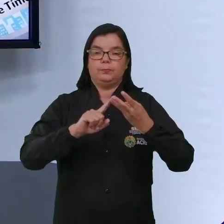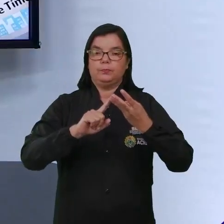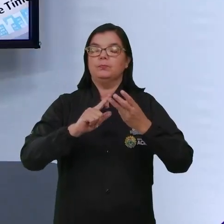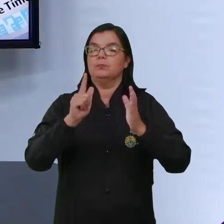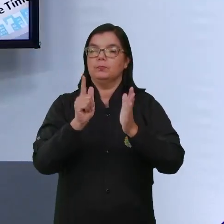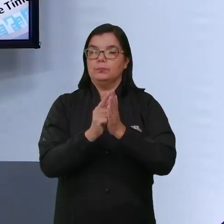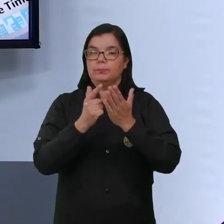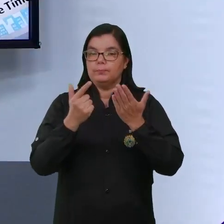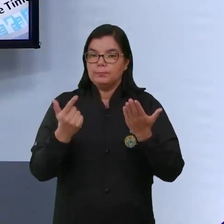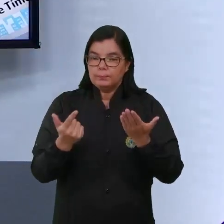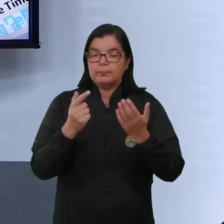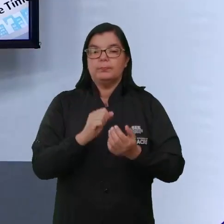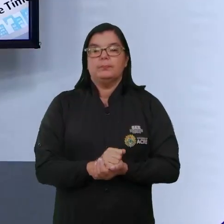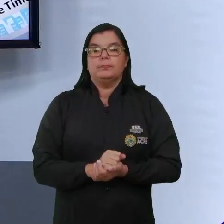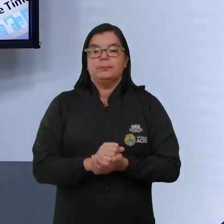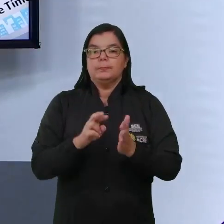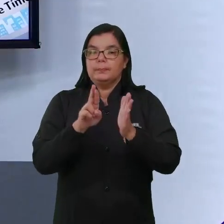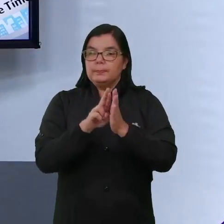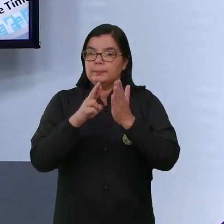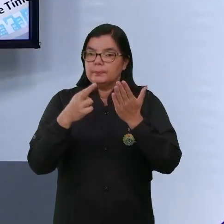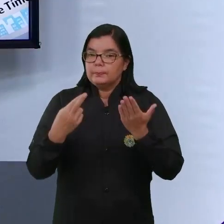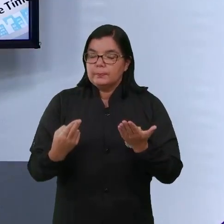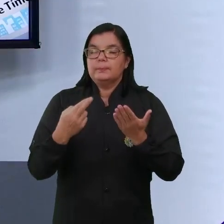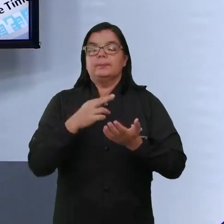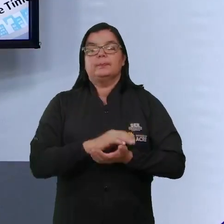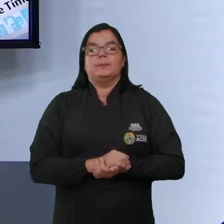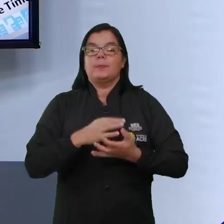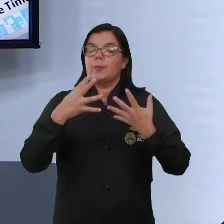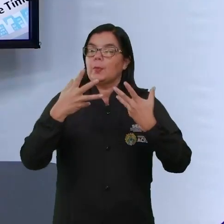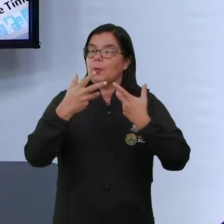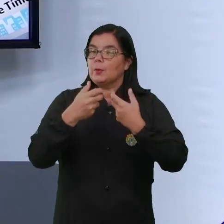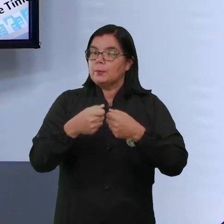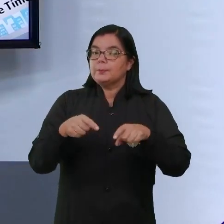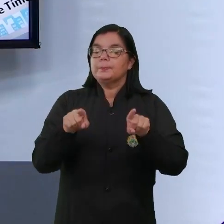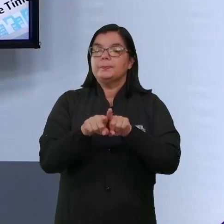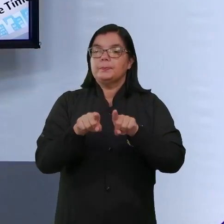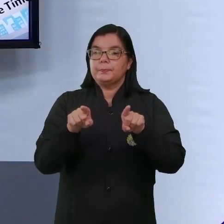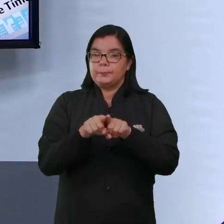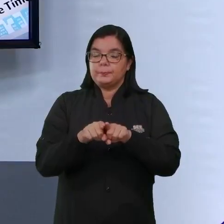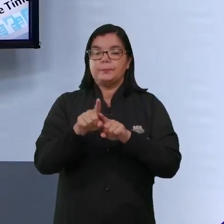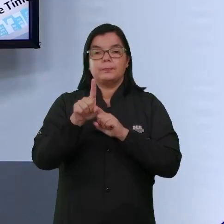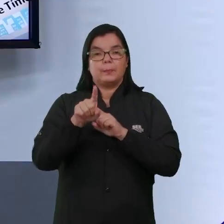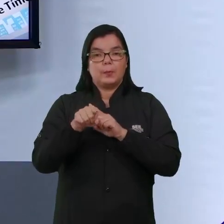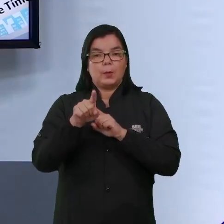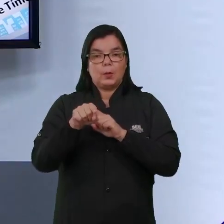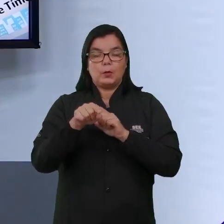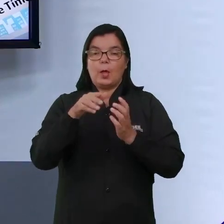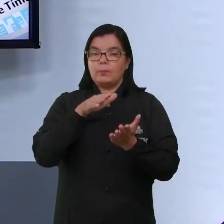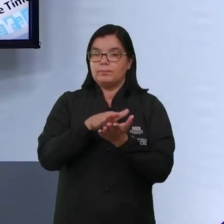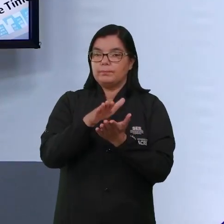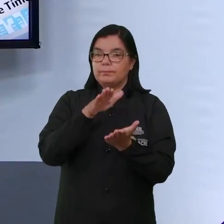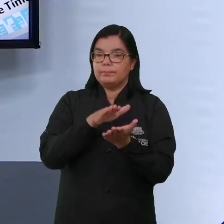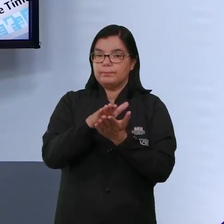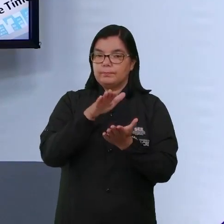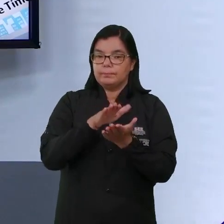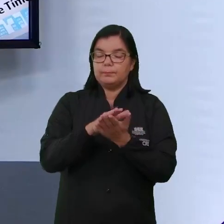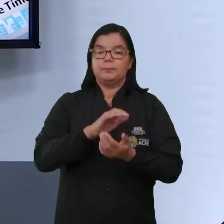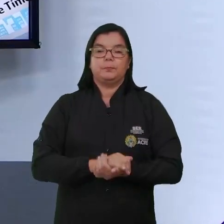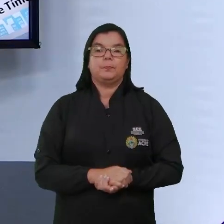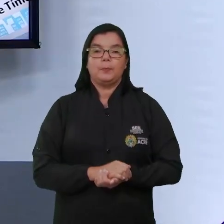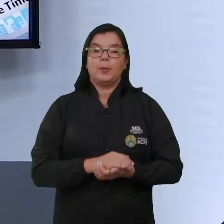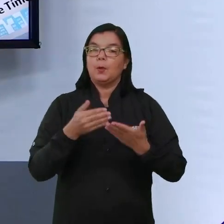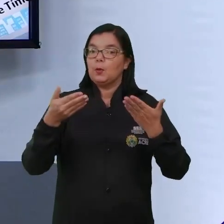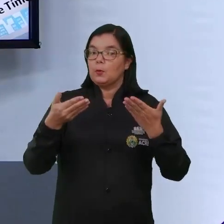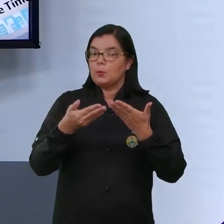jornal, enfim, das revistas, ou seja, tudo também aquilo que era impresso. E